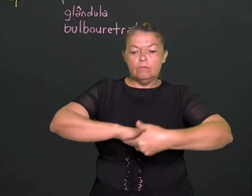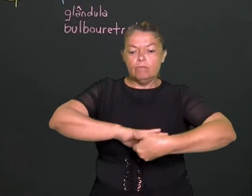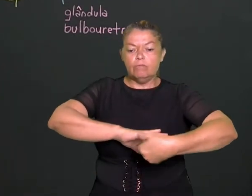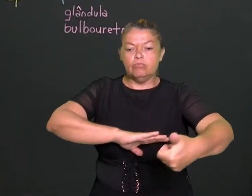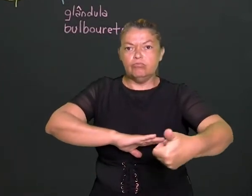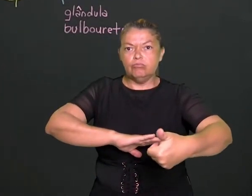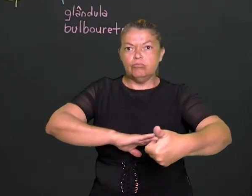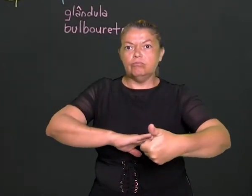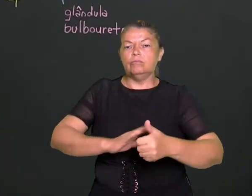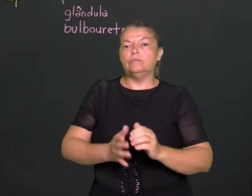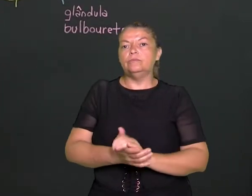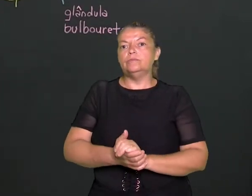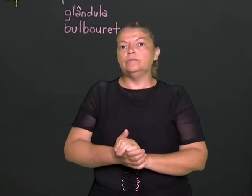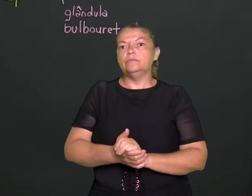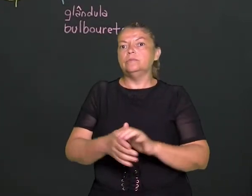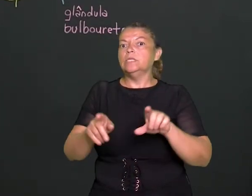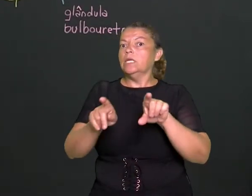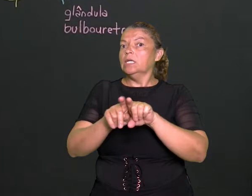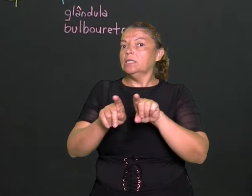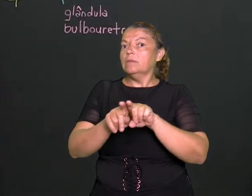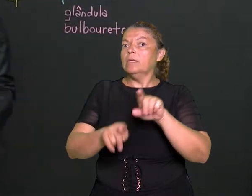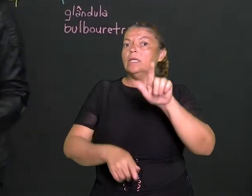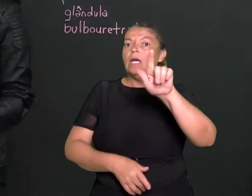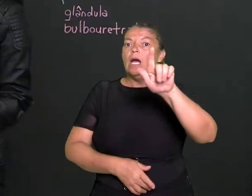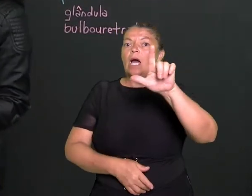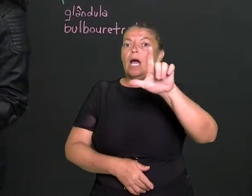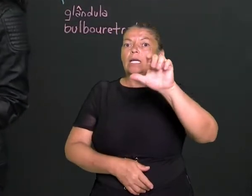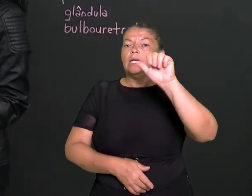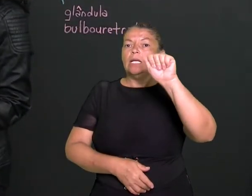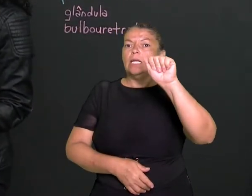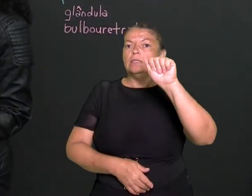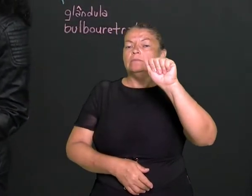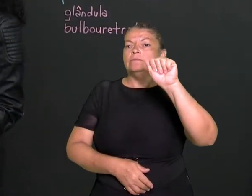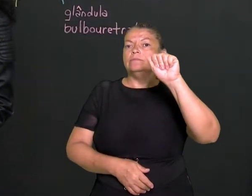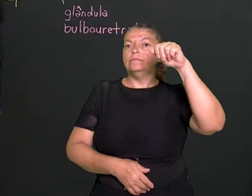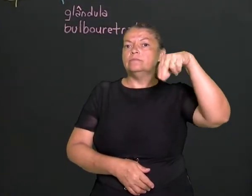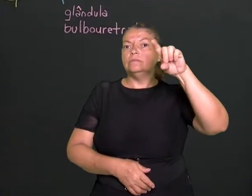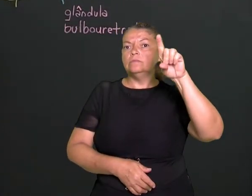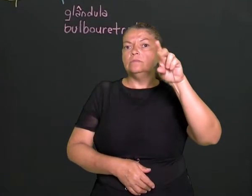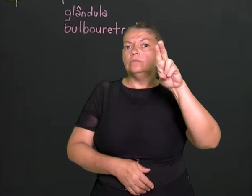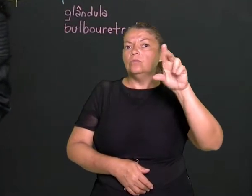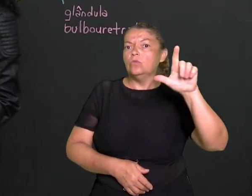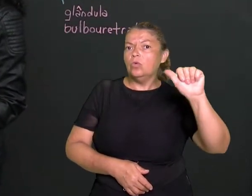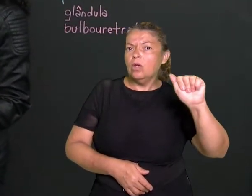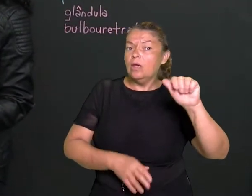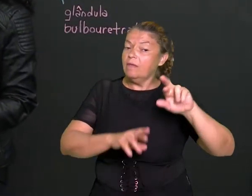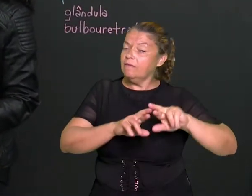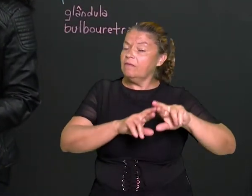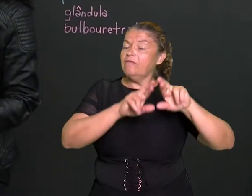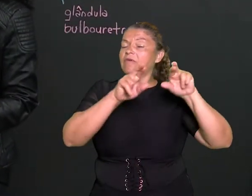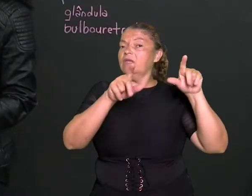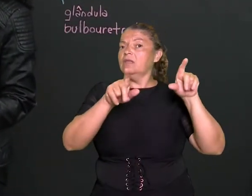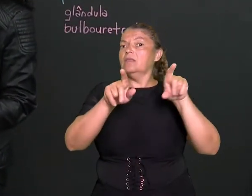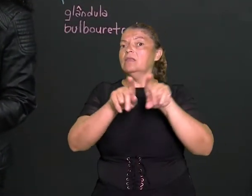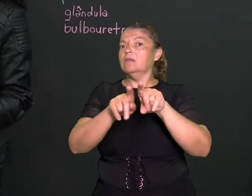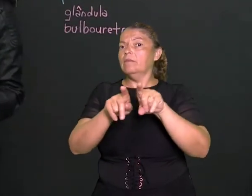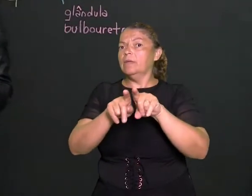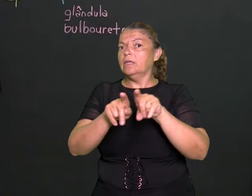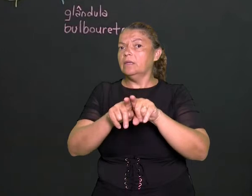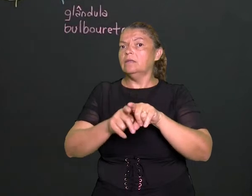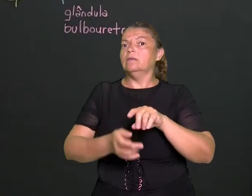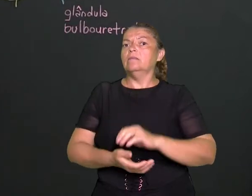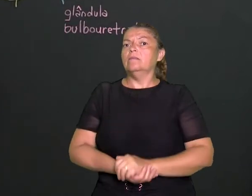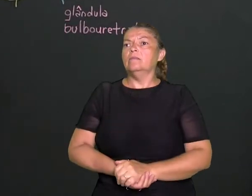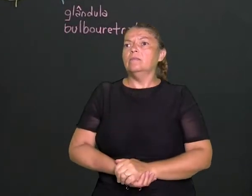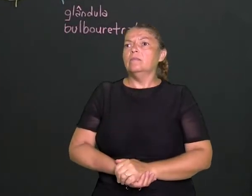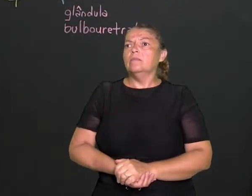eliminados. Vamos então a essas glândulas que são muito importantes. Listei aqui. Testículo está aí tranquilo, epidídimo também,